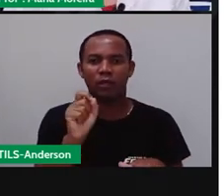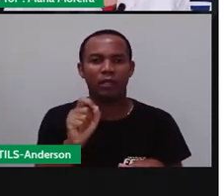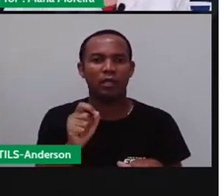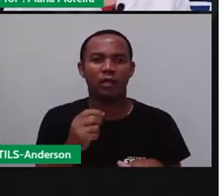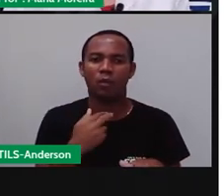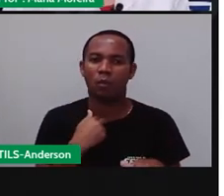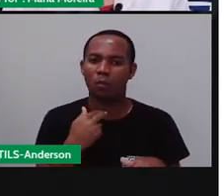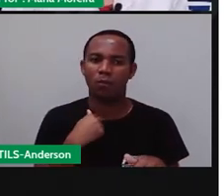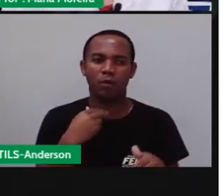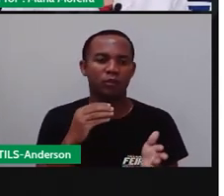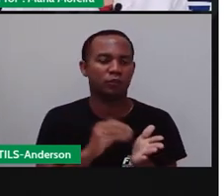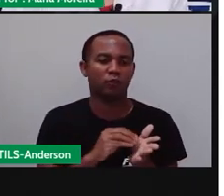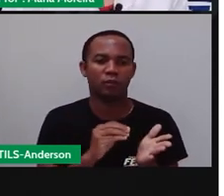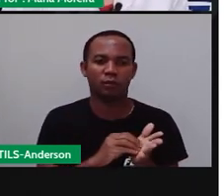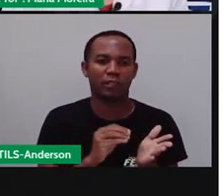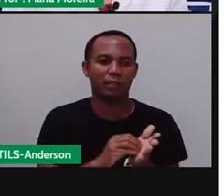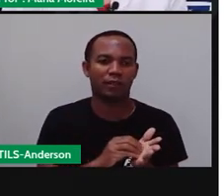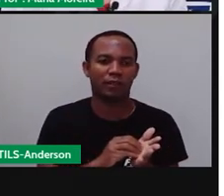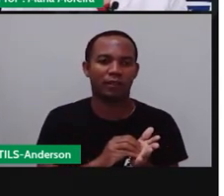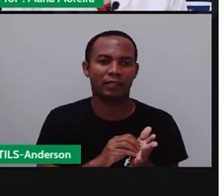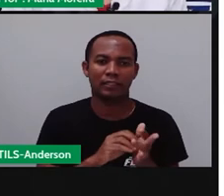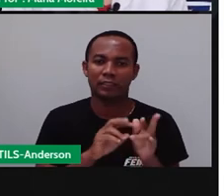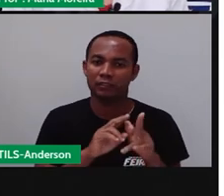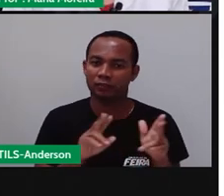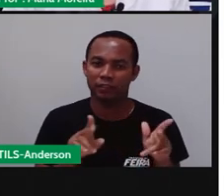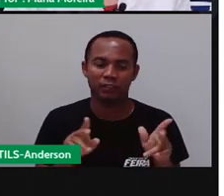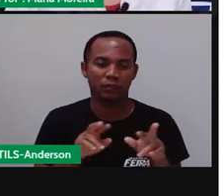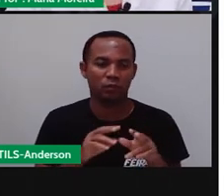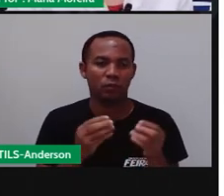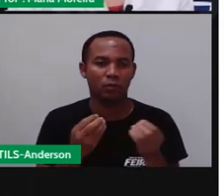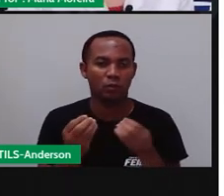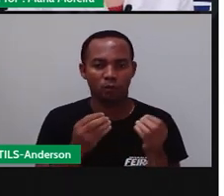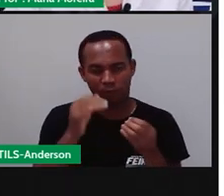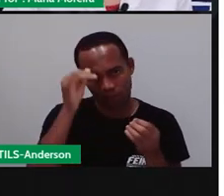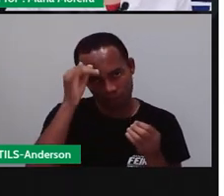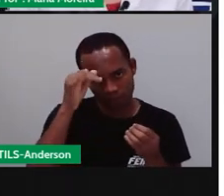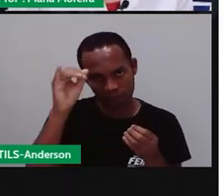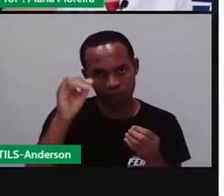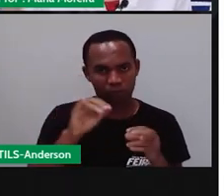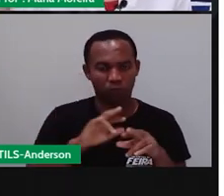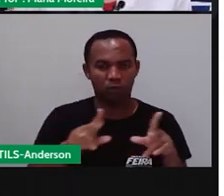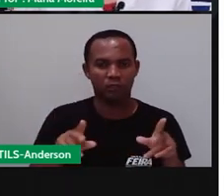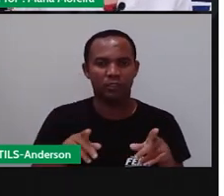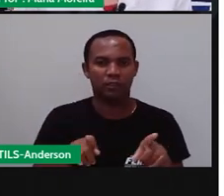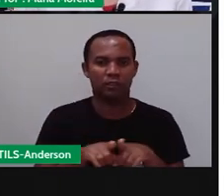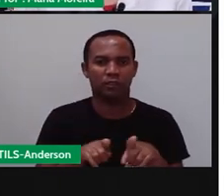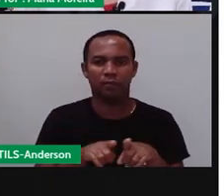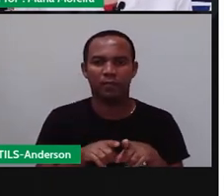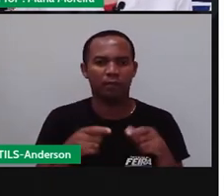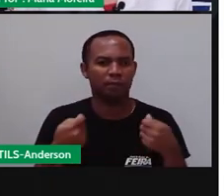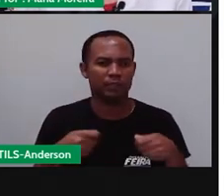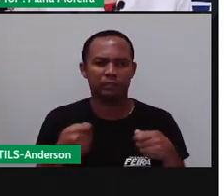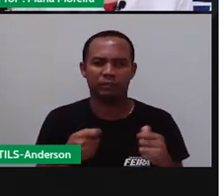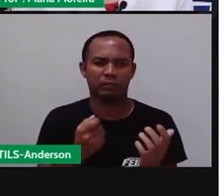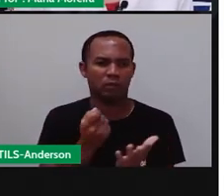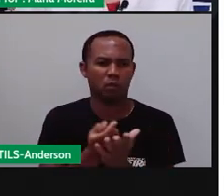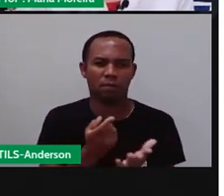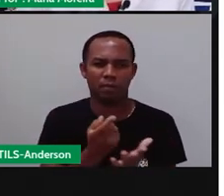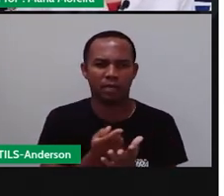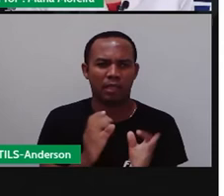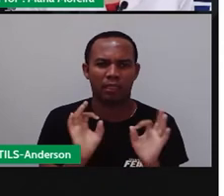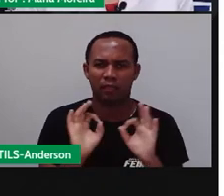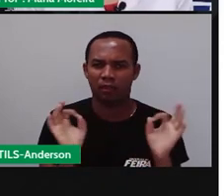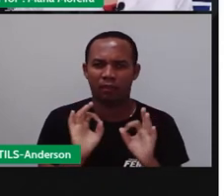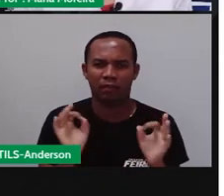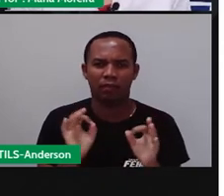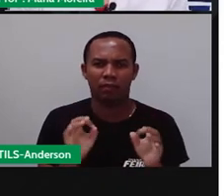faltar, porque foca nos itens realmente necessários, evitando o supérfluo, ou seja, aquelas coisas que você não precisa comprar, e no final